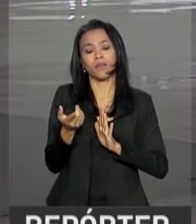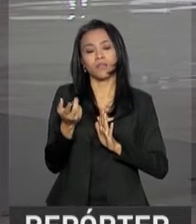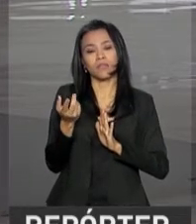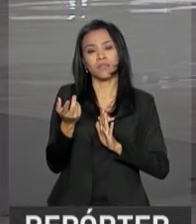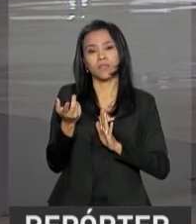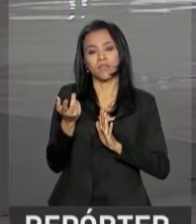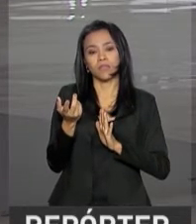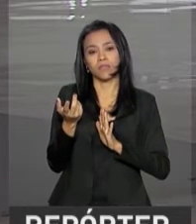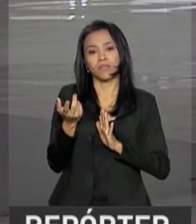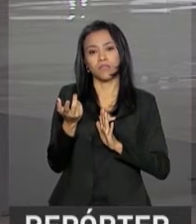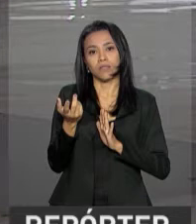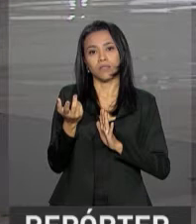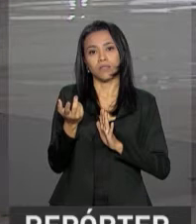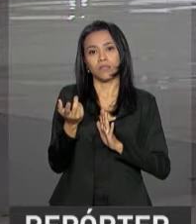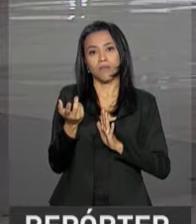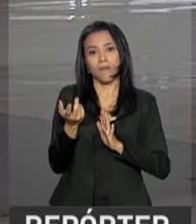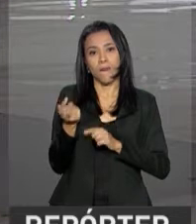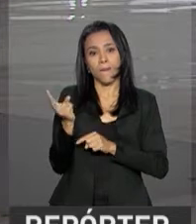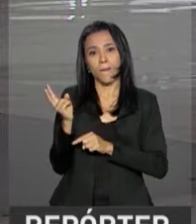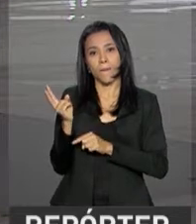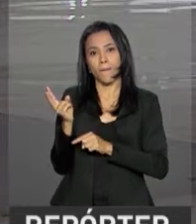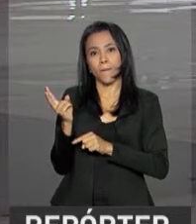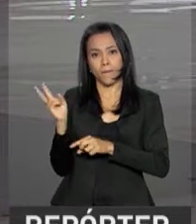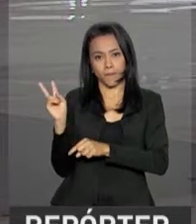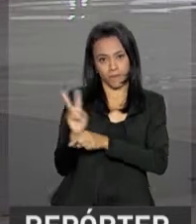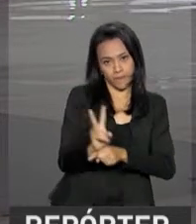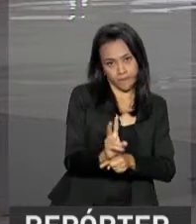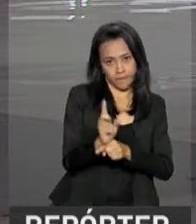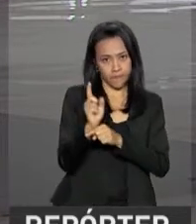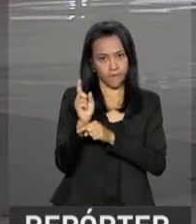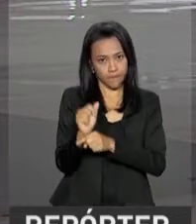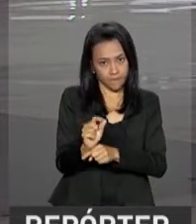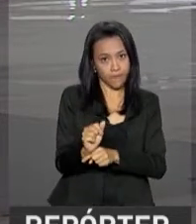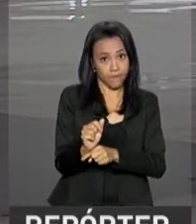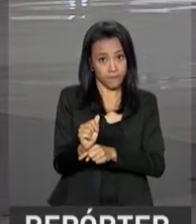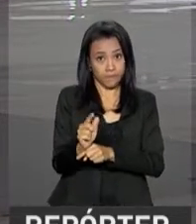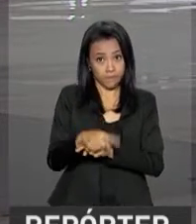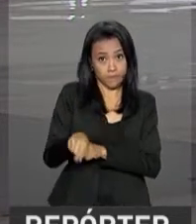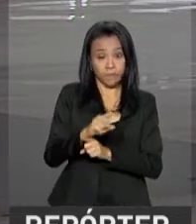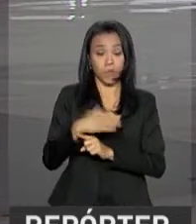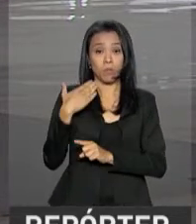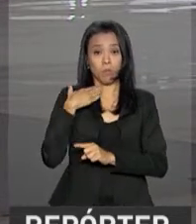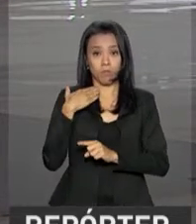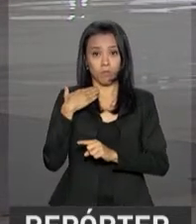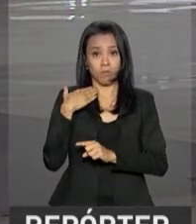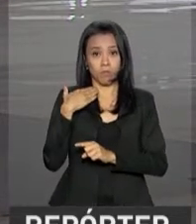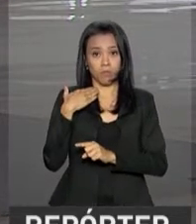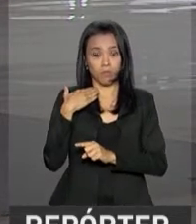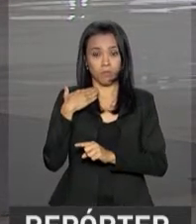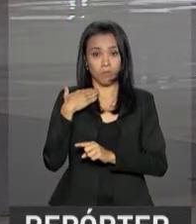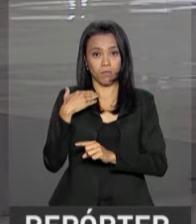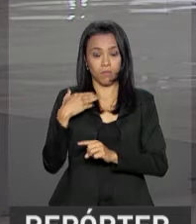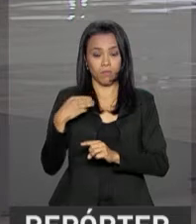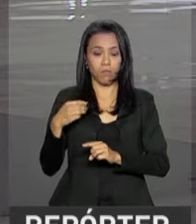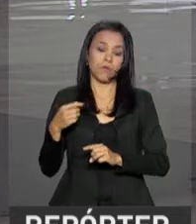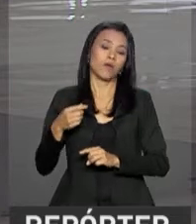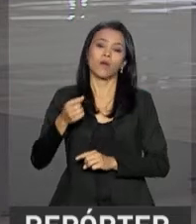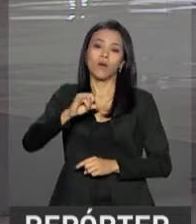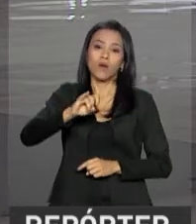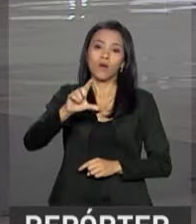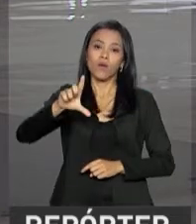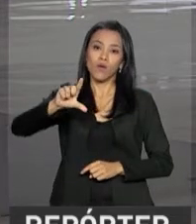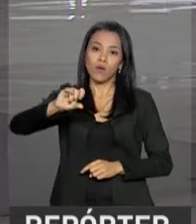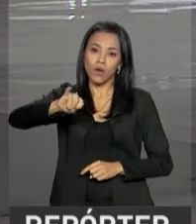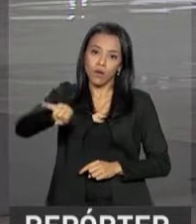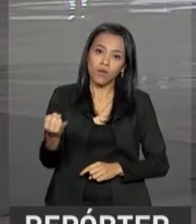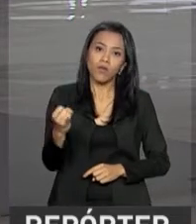e ele o sistema de financiamento imobiliário a caixa caiu de a taxa caiu de 11,25